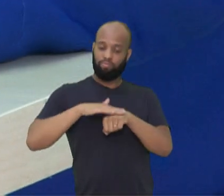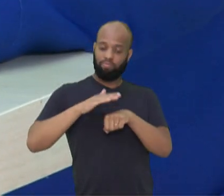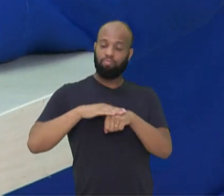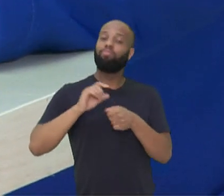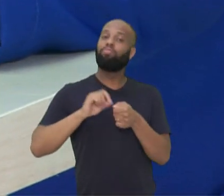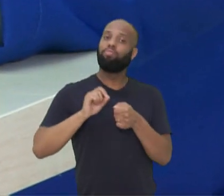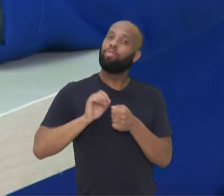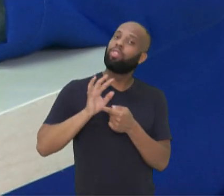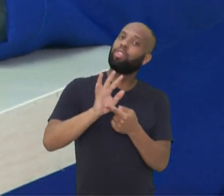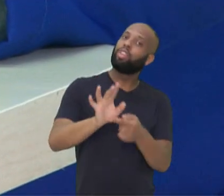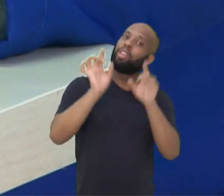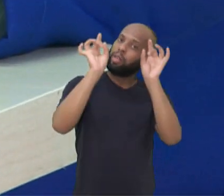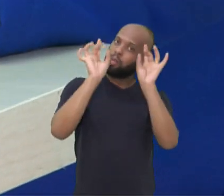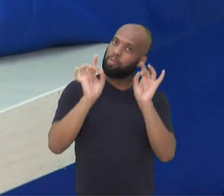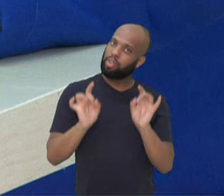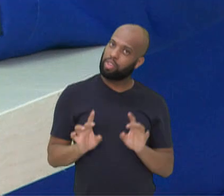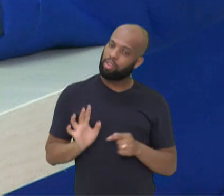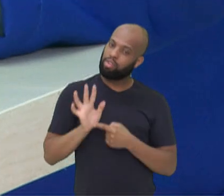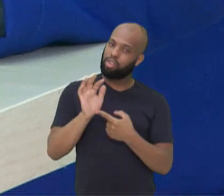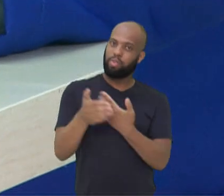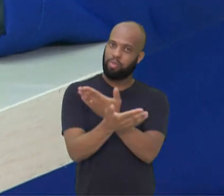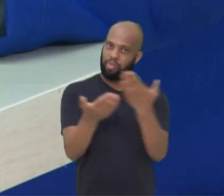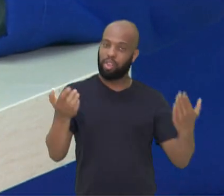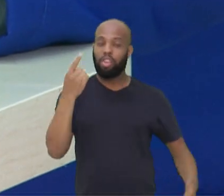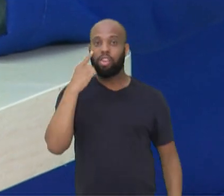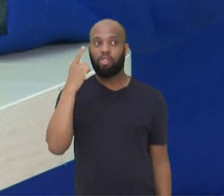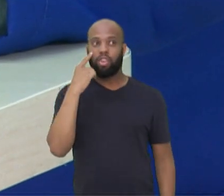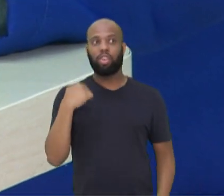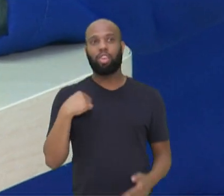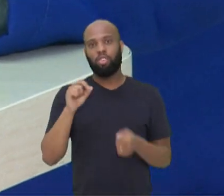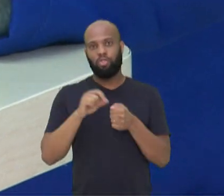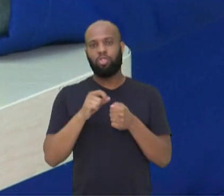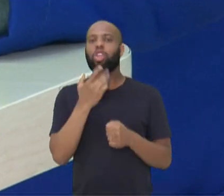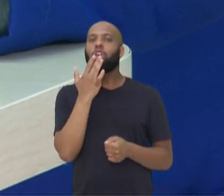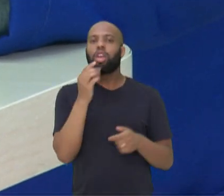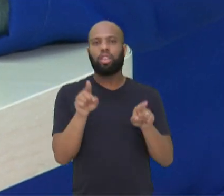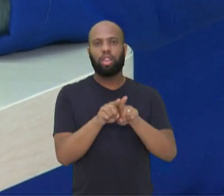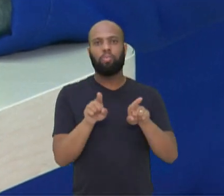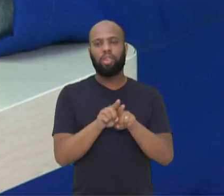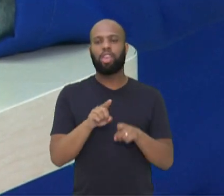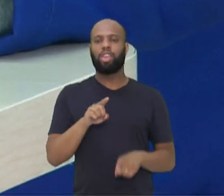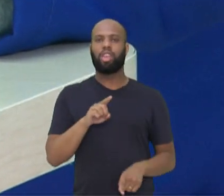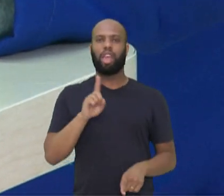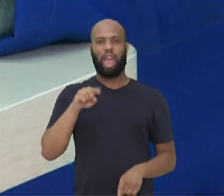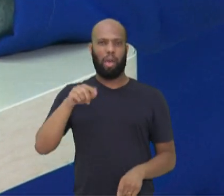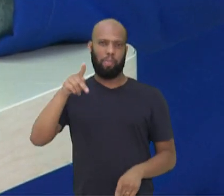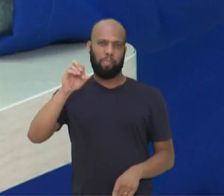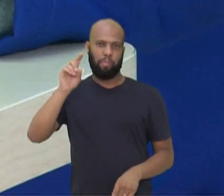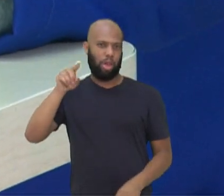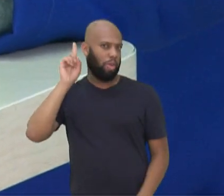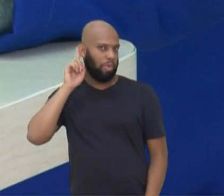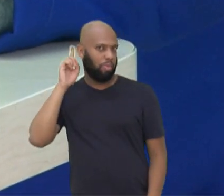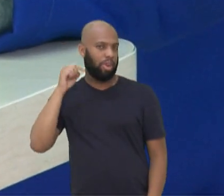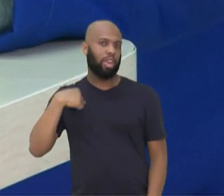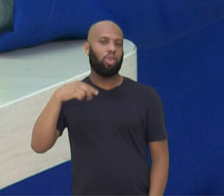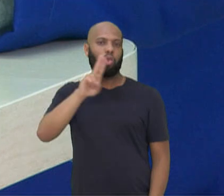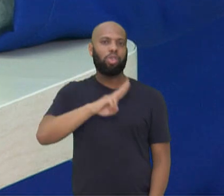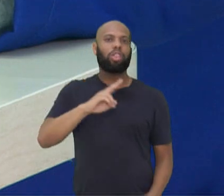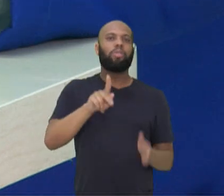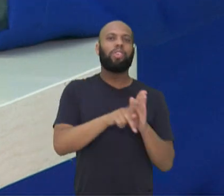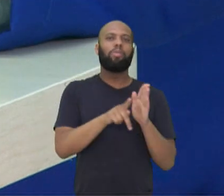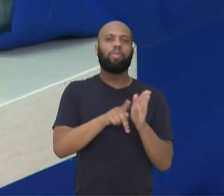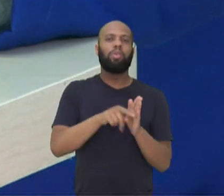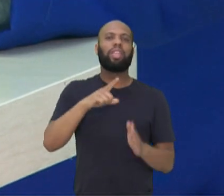mostrar especialmente para vocês. Olha que legal. Eu colori, eu peguei, o gesso é branco, né? Eu peguei corante